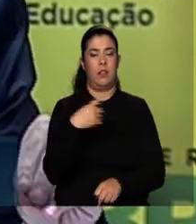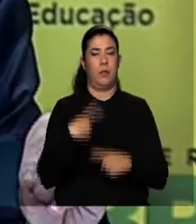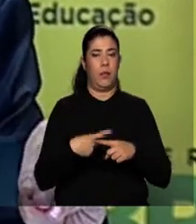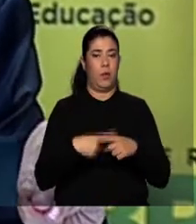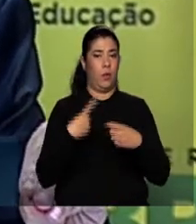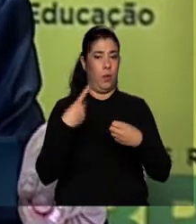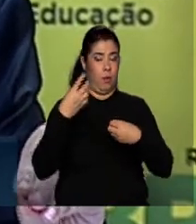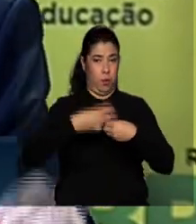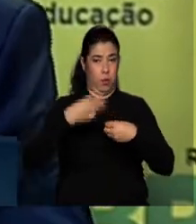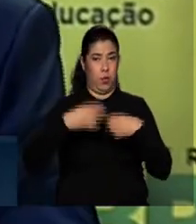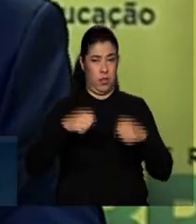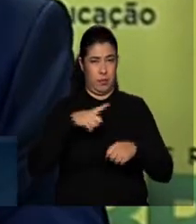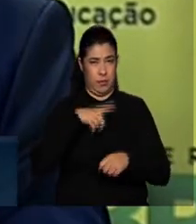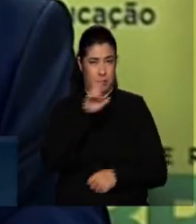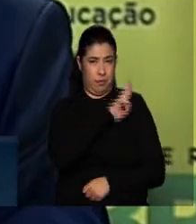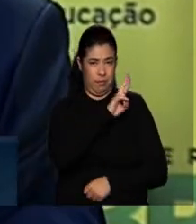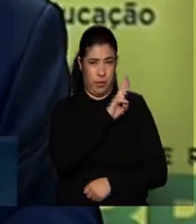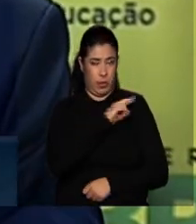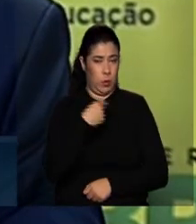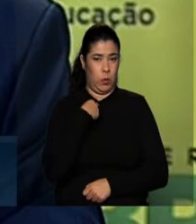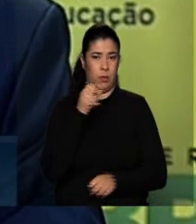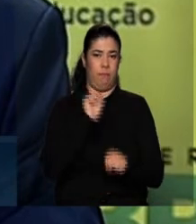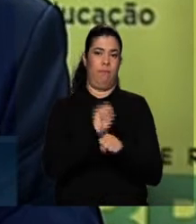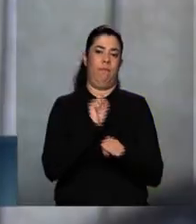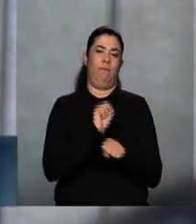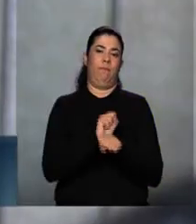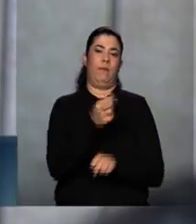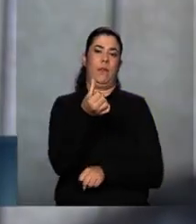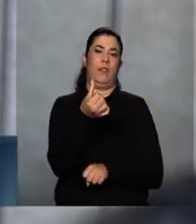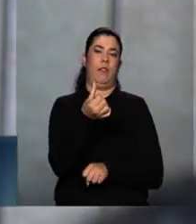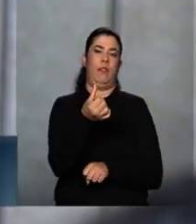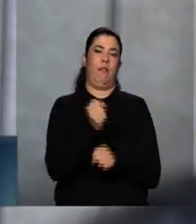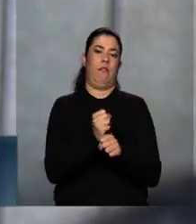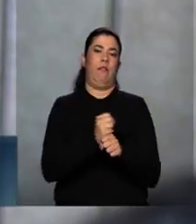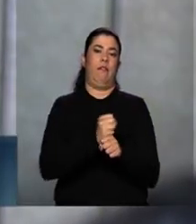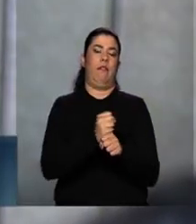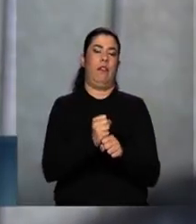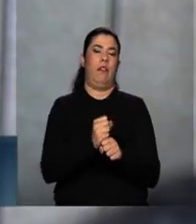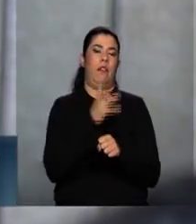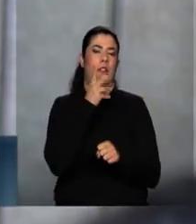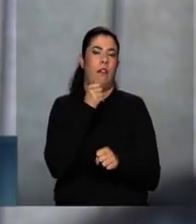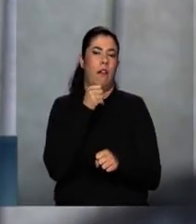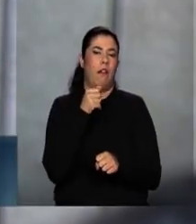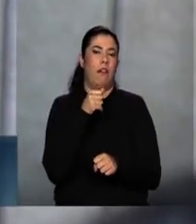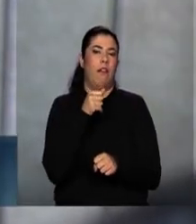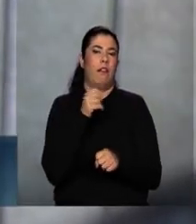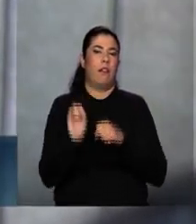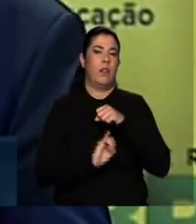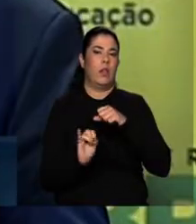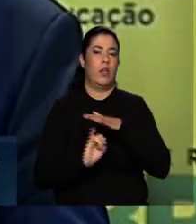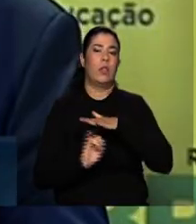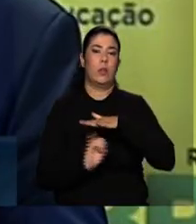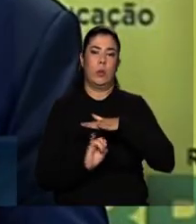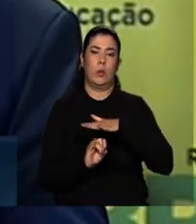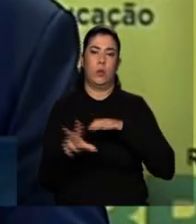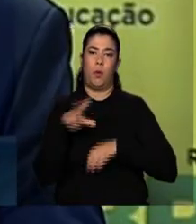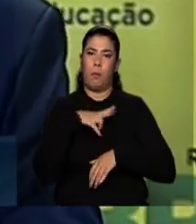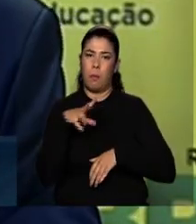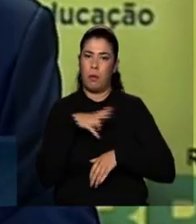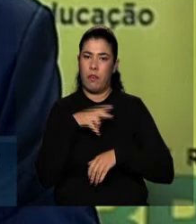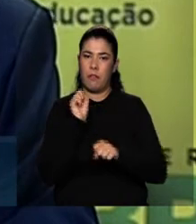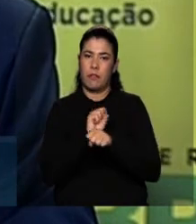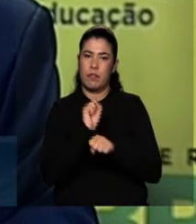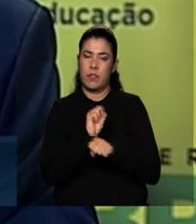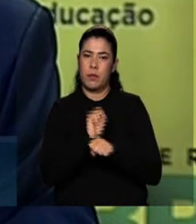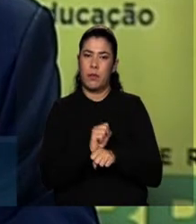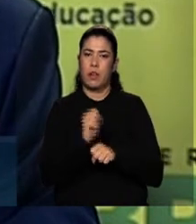assumir a responsabilidade de não esperar 6 anos. E a instituição privada vai assumir a responsabilidade de não esperar 6 anos para expandir a